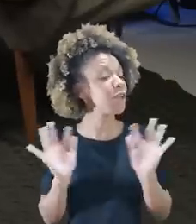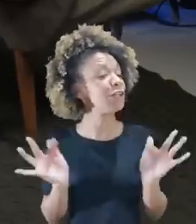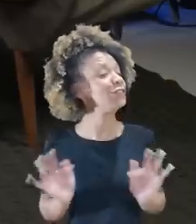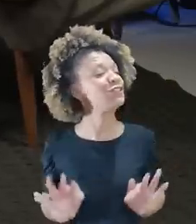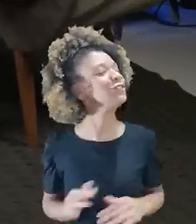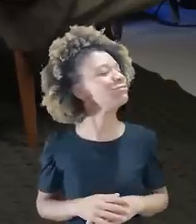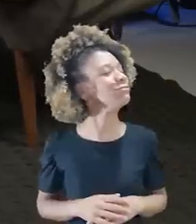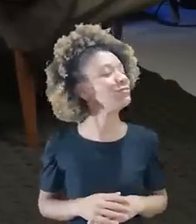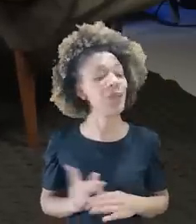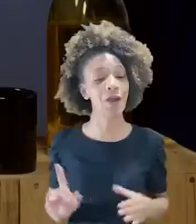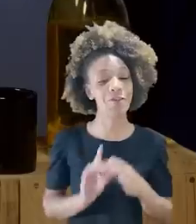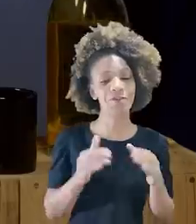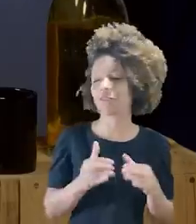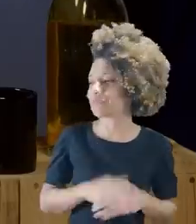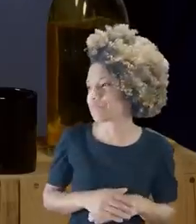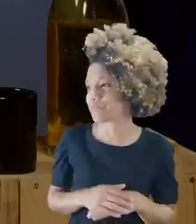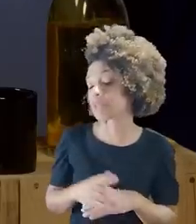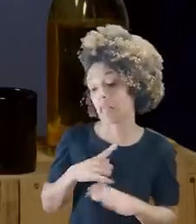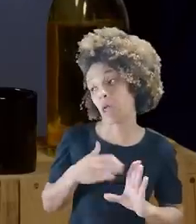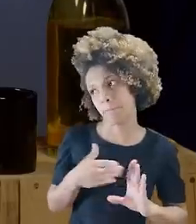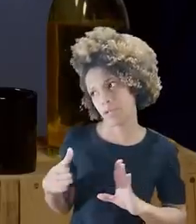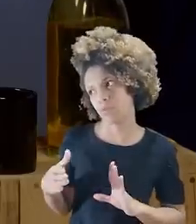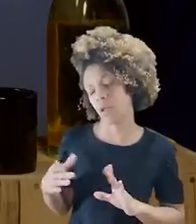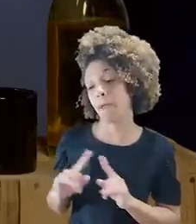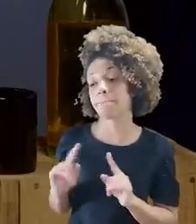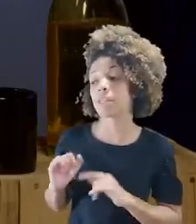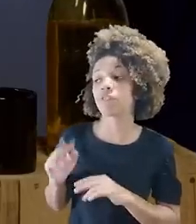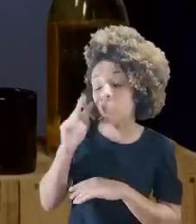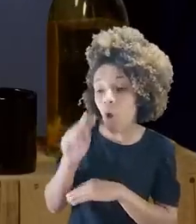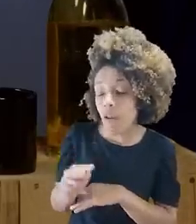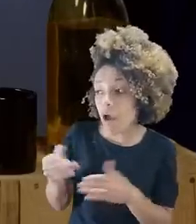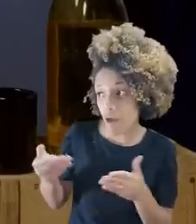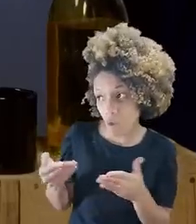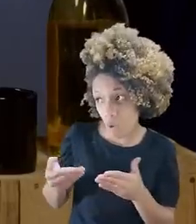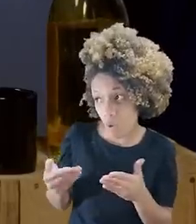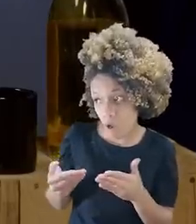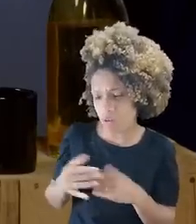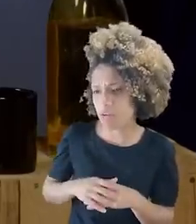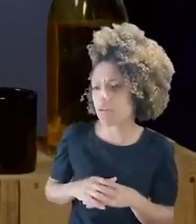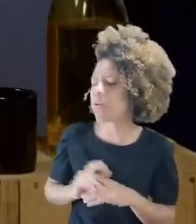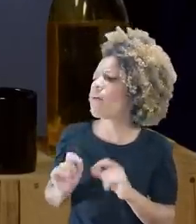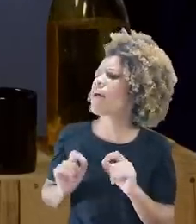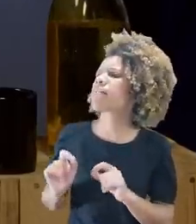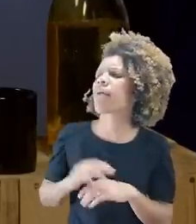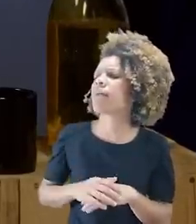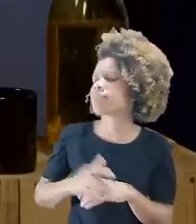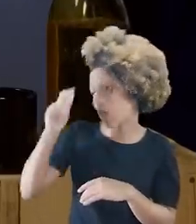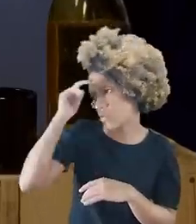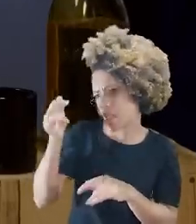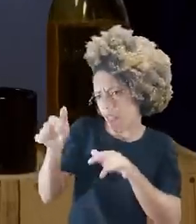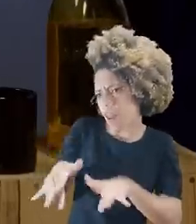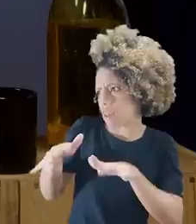eu faço par não para tem esse momento eu tive esse momento mas se você olhar agora quem numa na san consciência ia